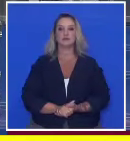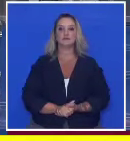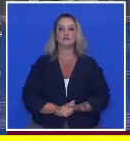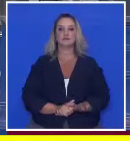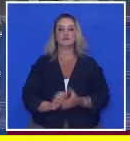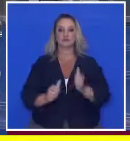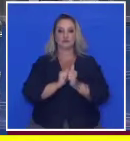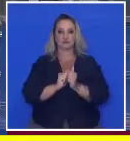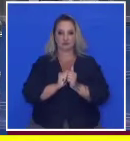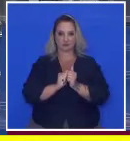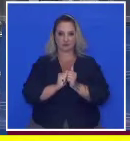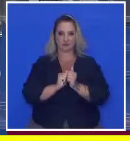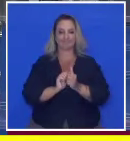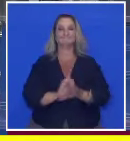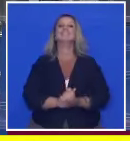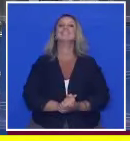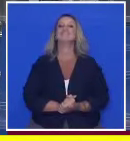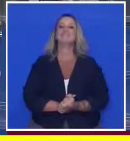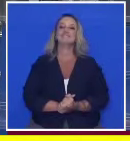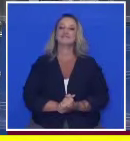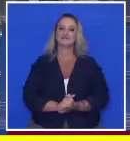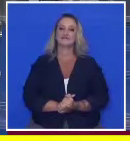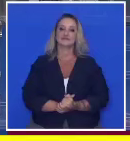Time Mania, concurso 1600.